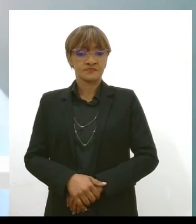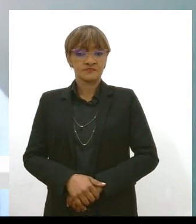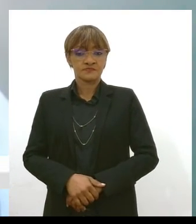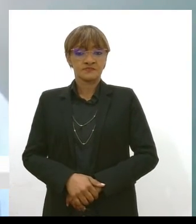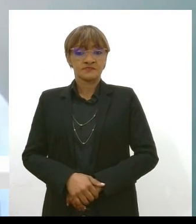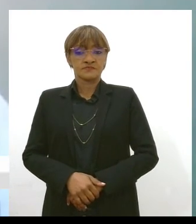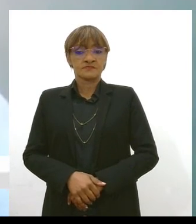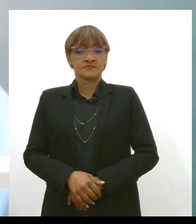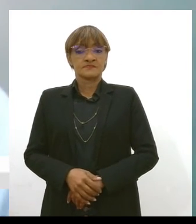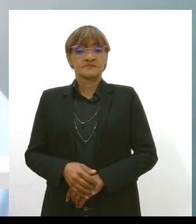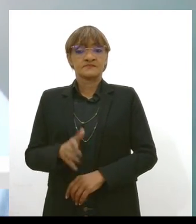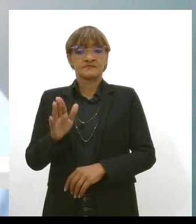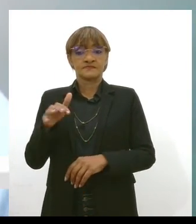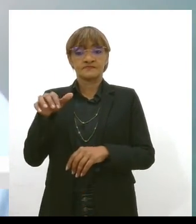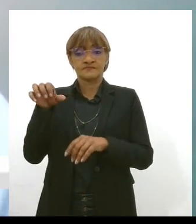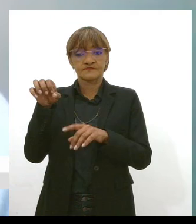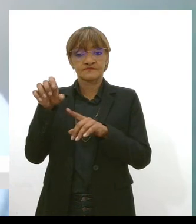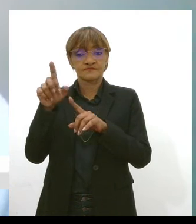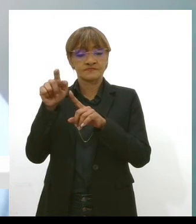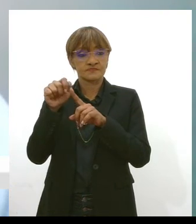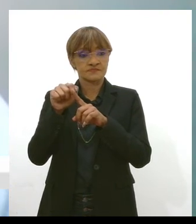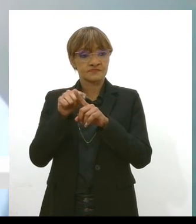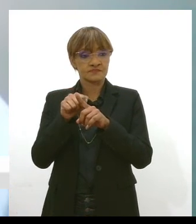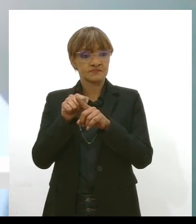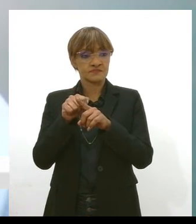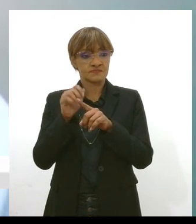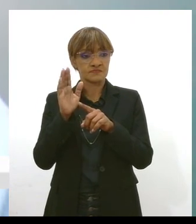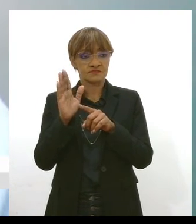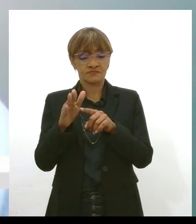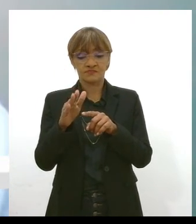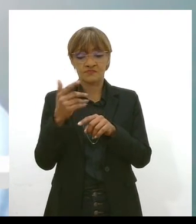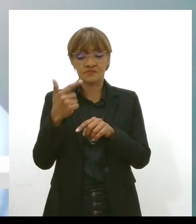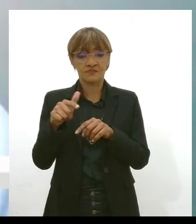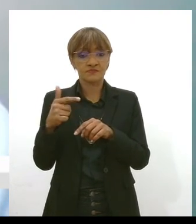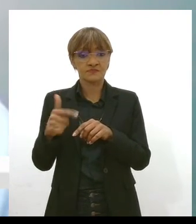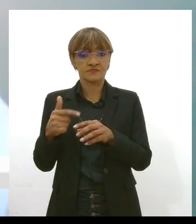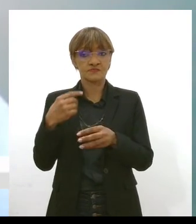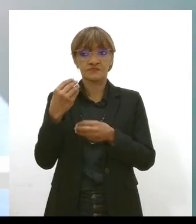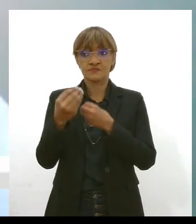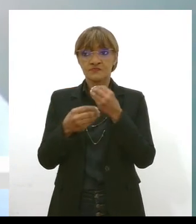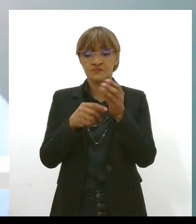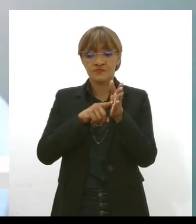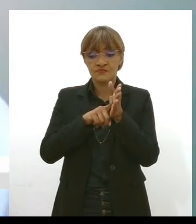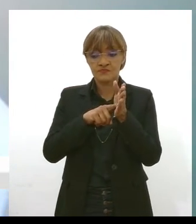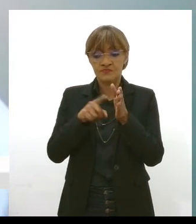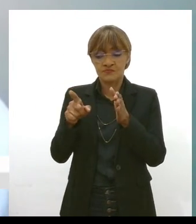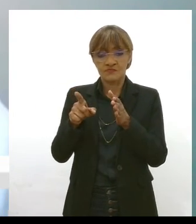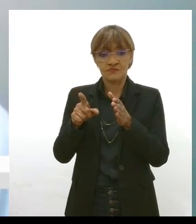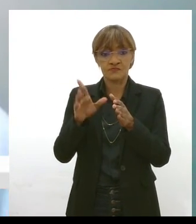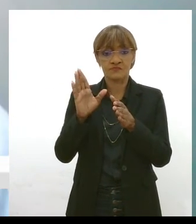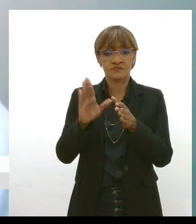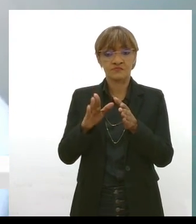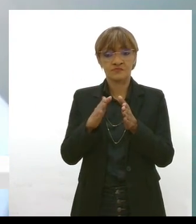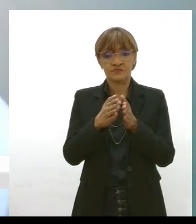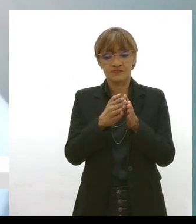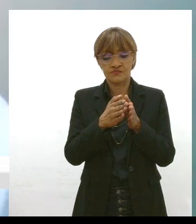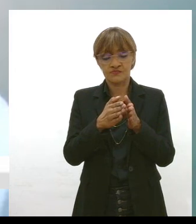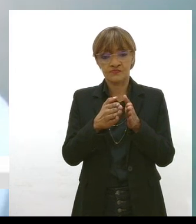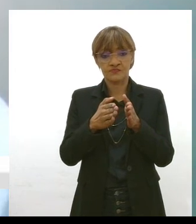9 meses. O CAISME não tem condições de fazer a consulta puerperal, né? O